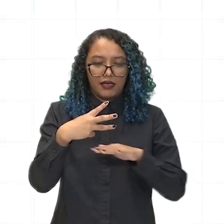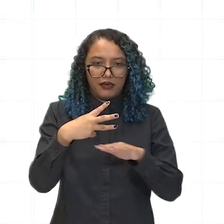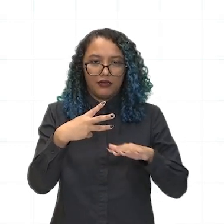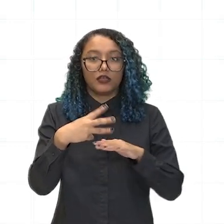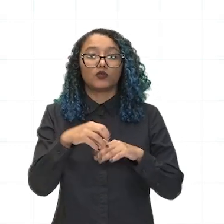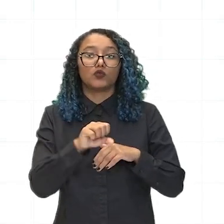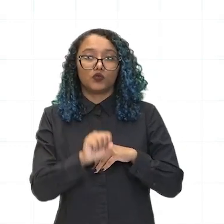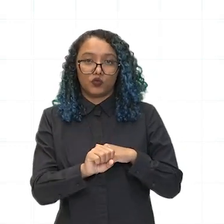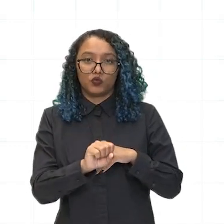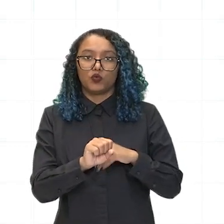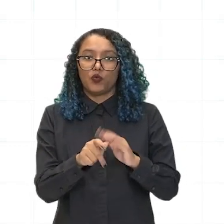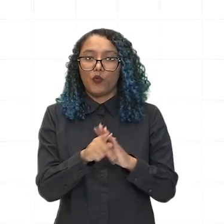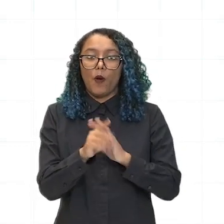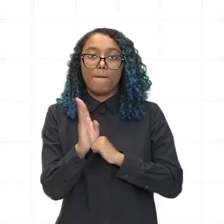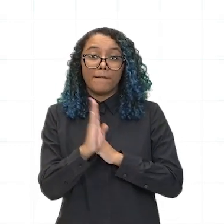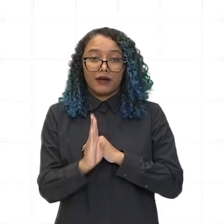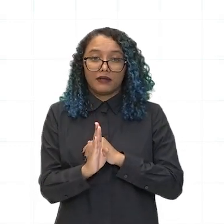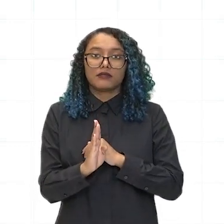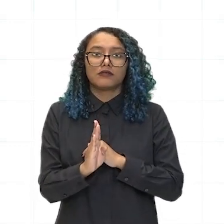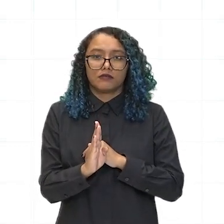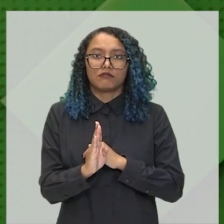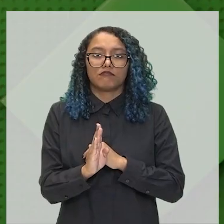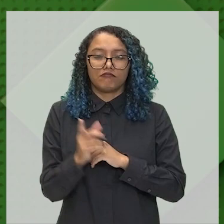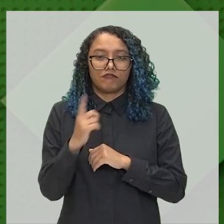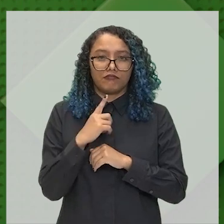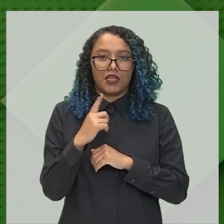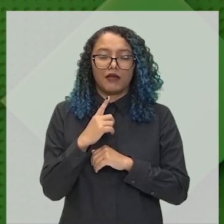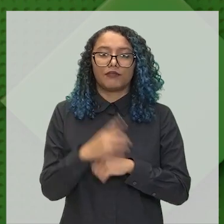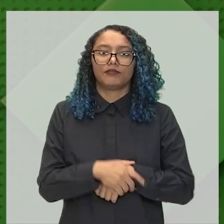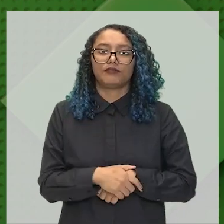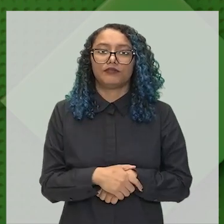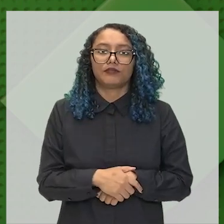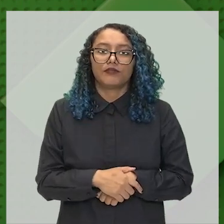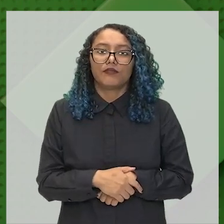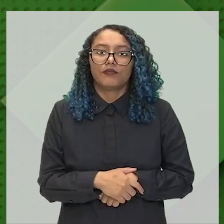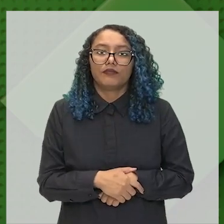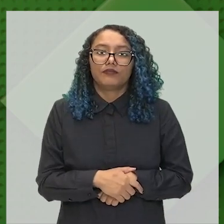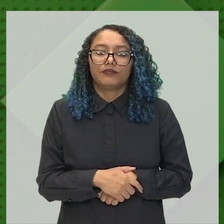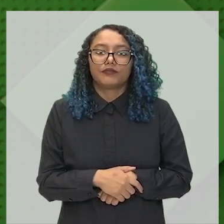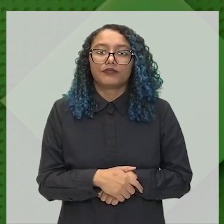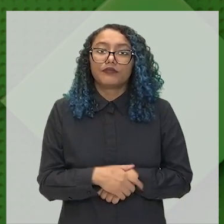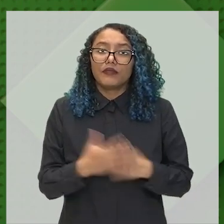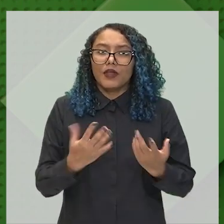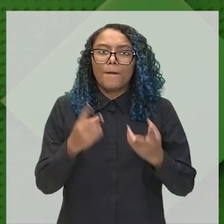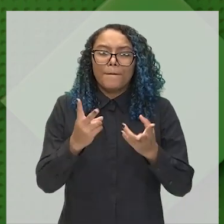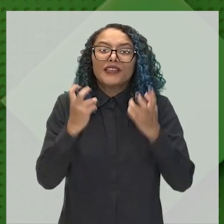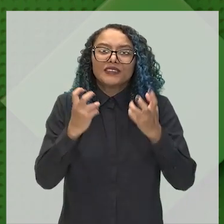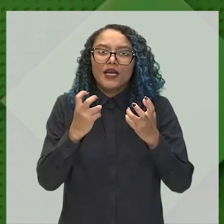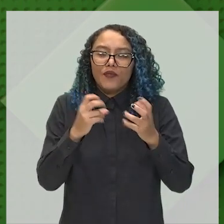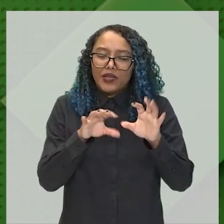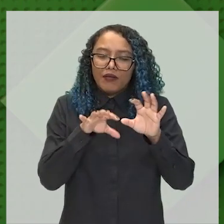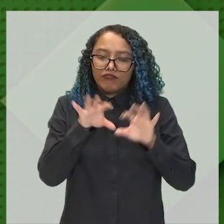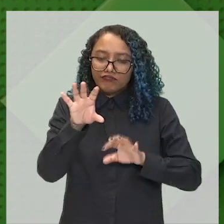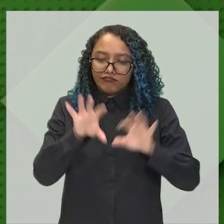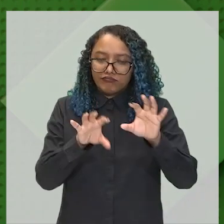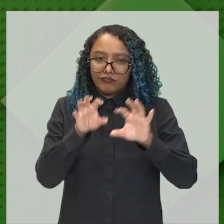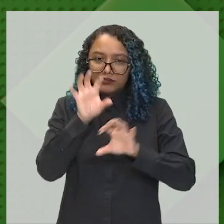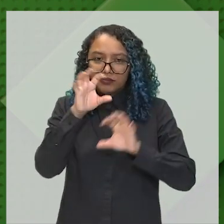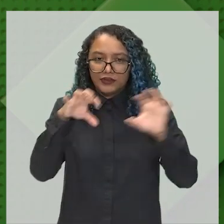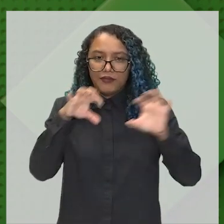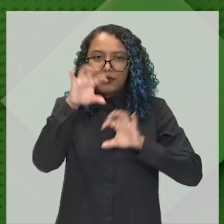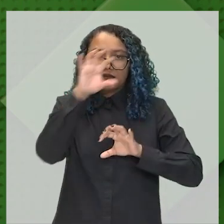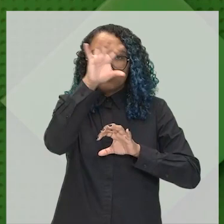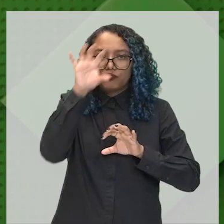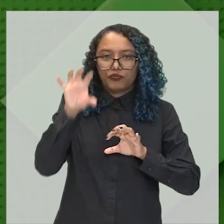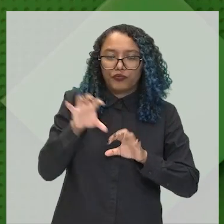que a distribuição da superfície do Brasil, dessa área de